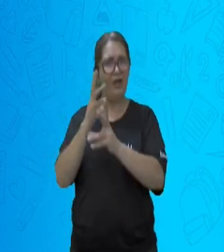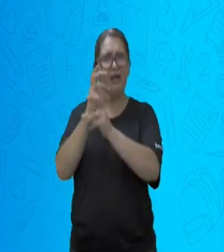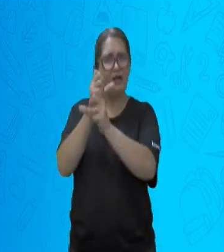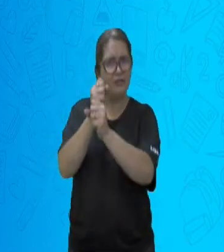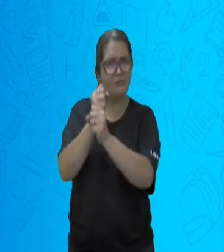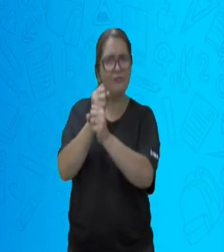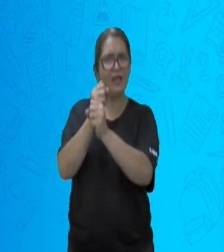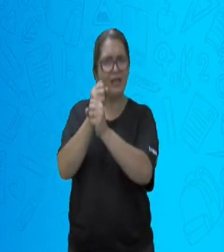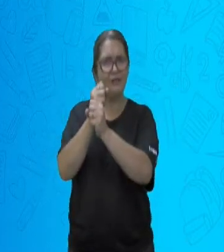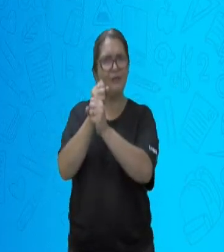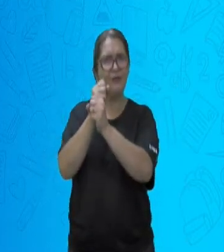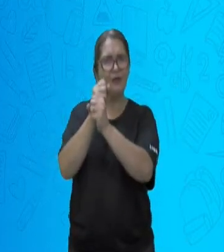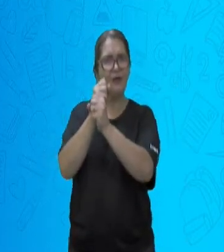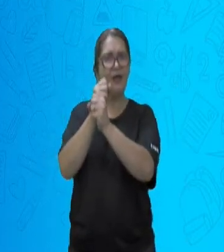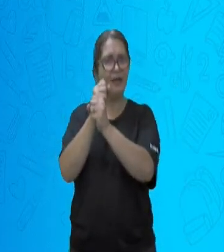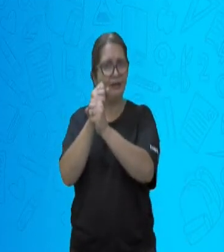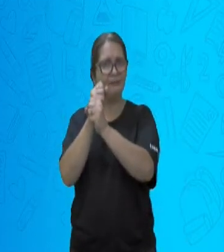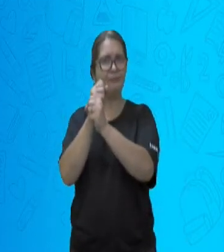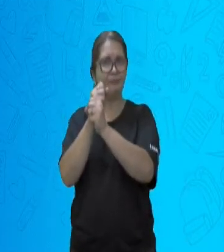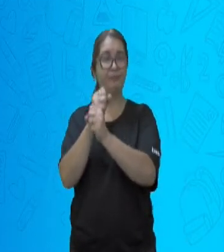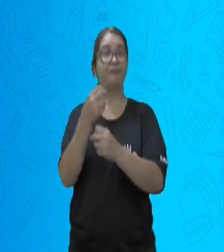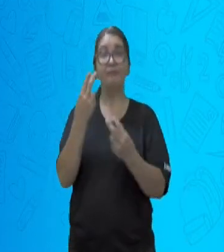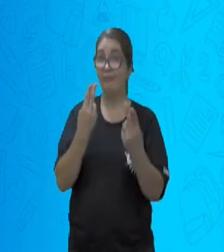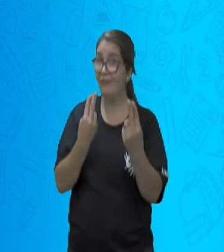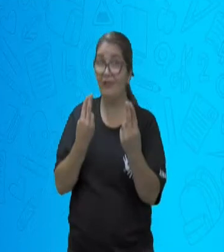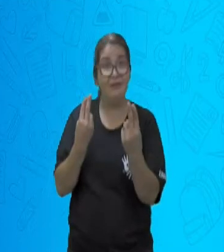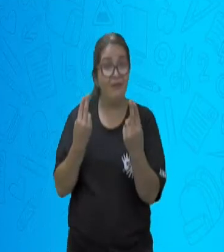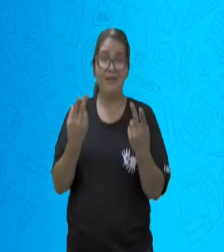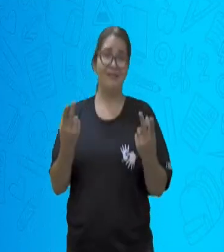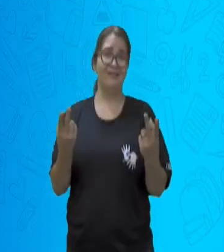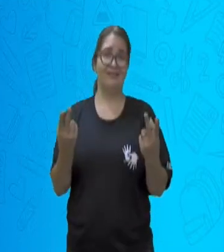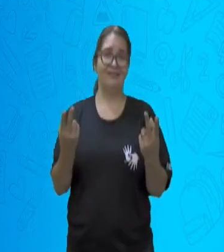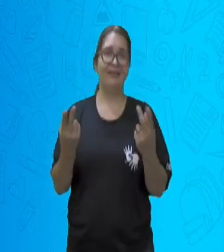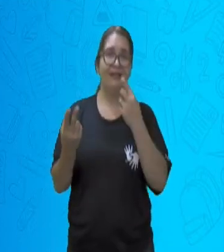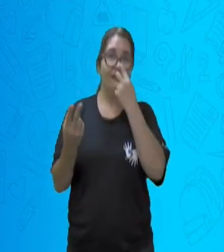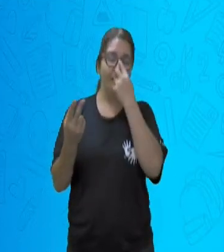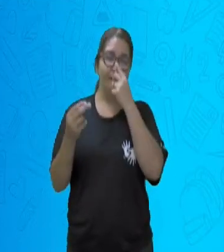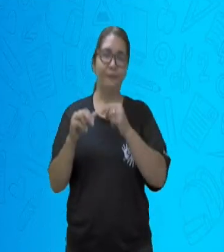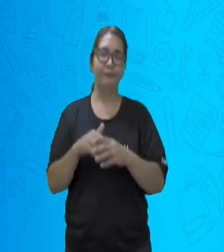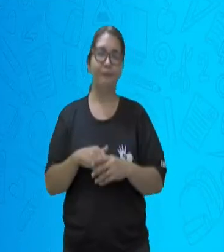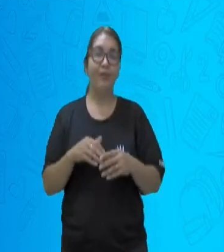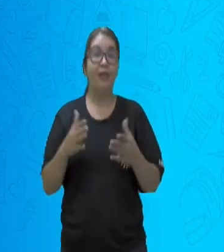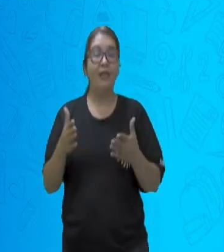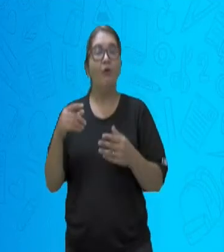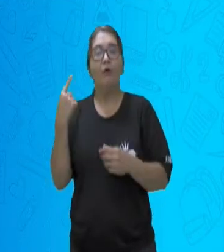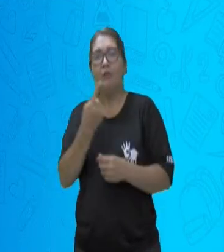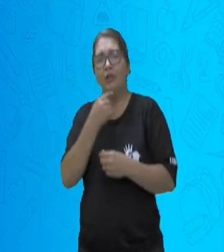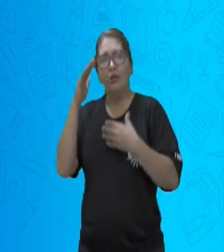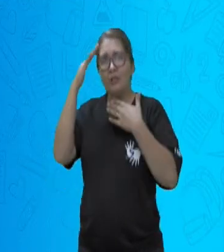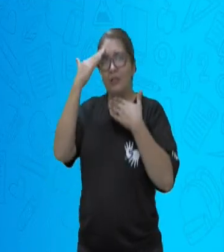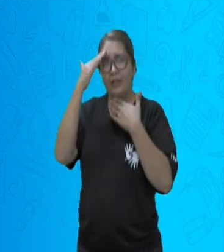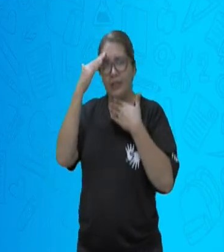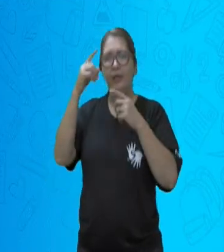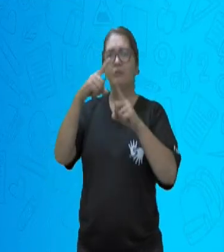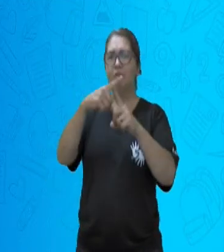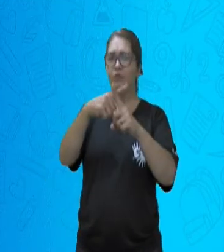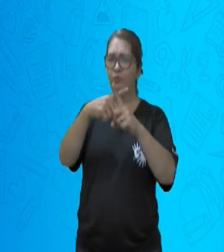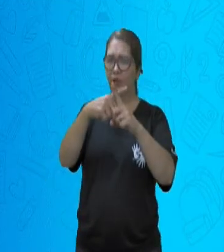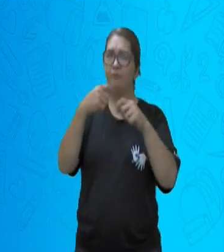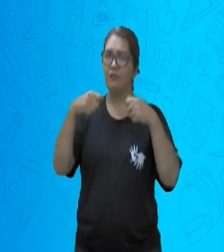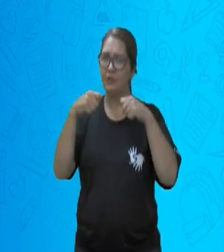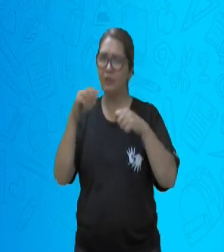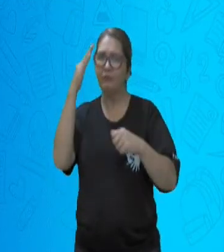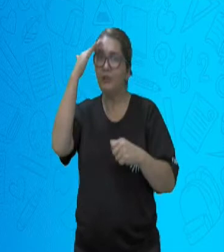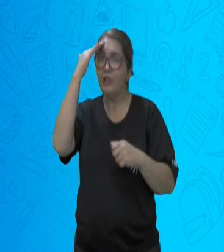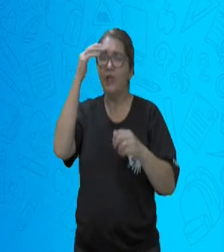porque se representa a mesma operação. Para entender a multiplicação, precisamos primeiro entender o